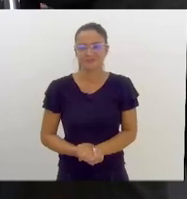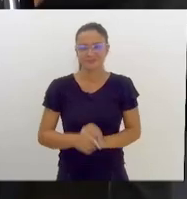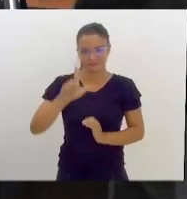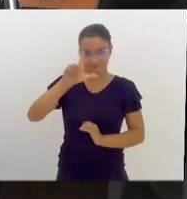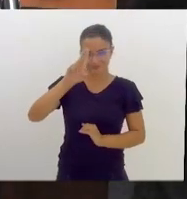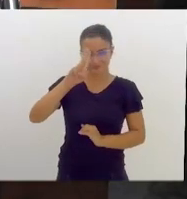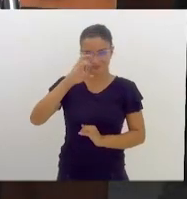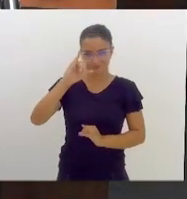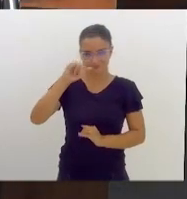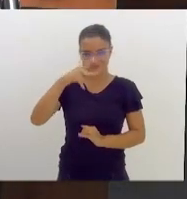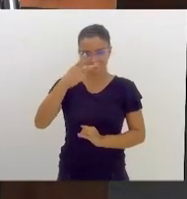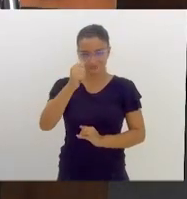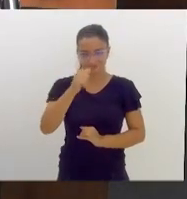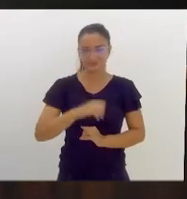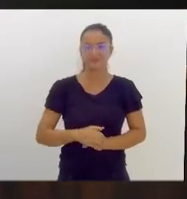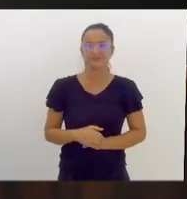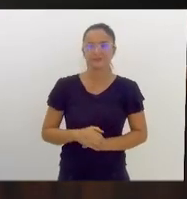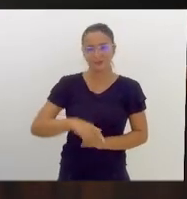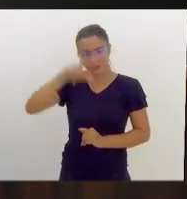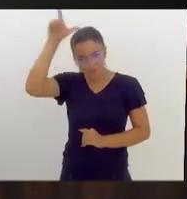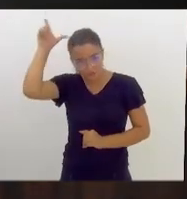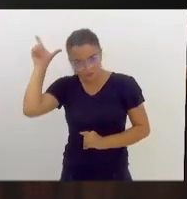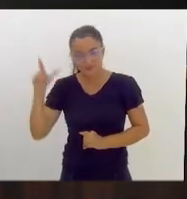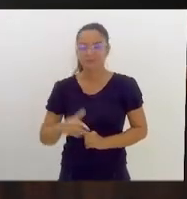Lucinha e Luiz Paulo, está aqui.